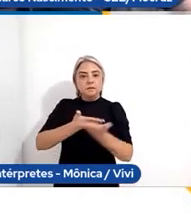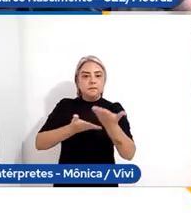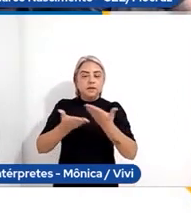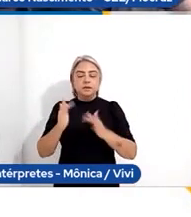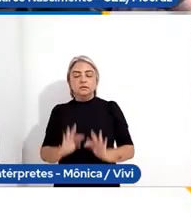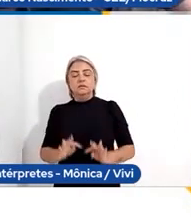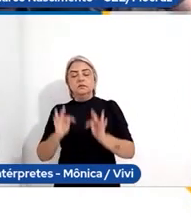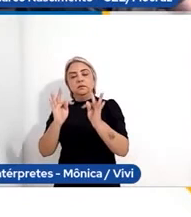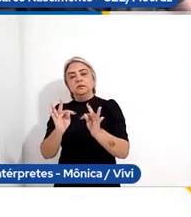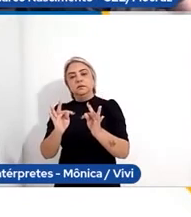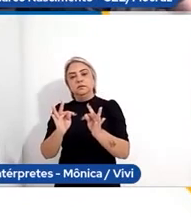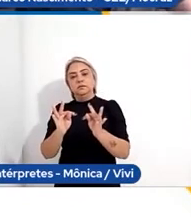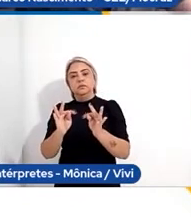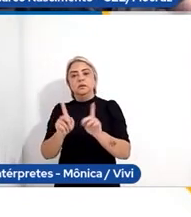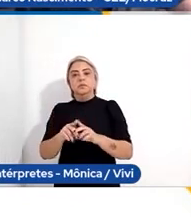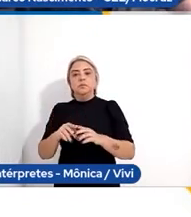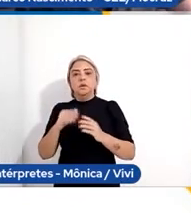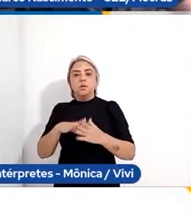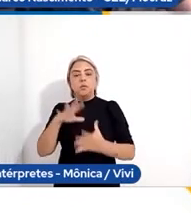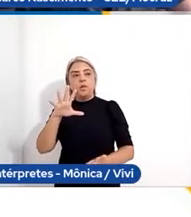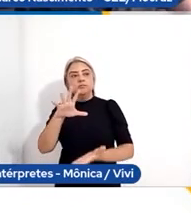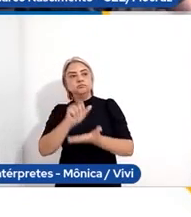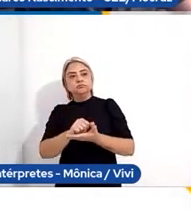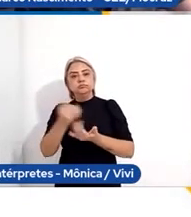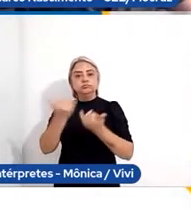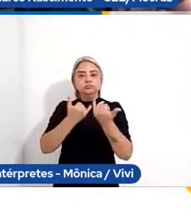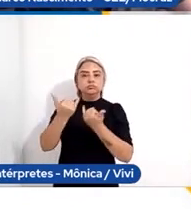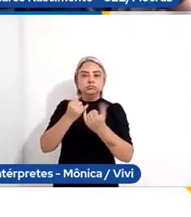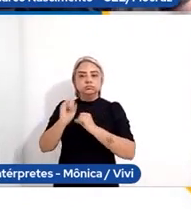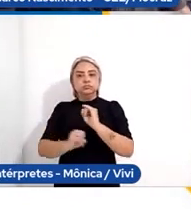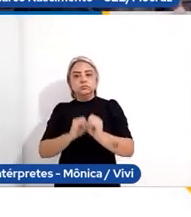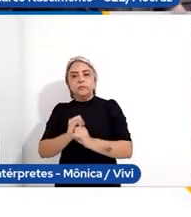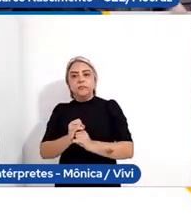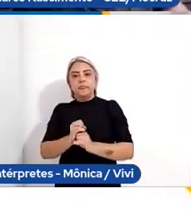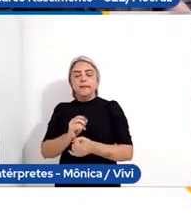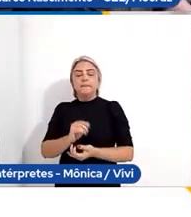tecnologia e por processamento de informação. Né? E a gente